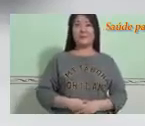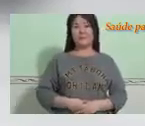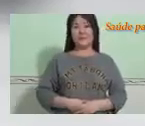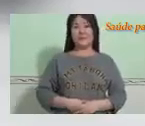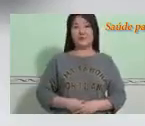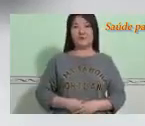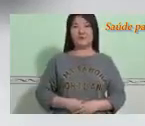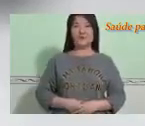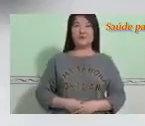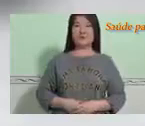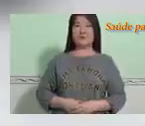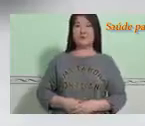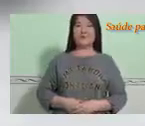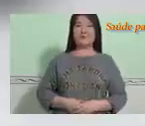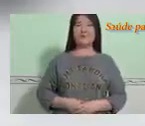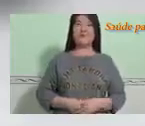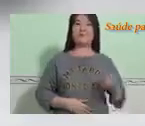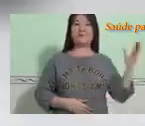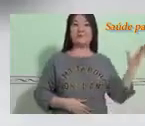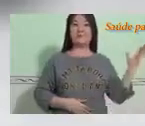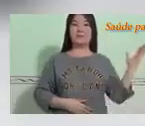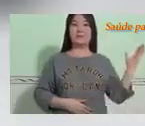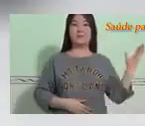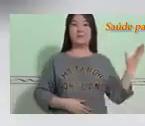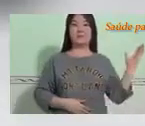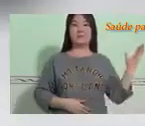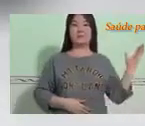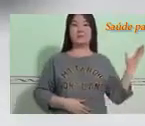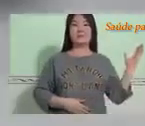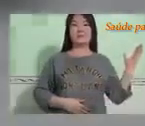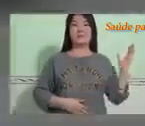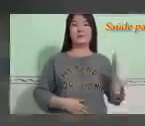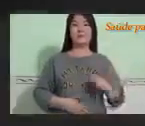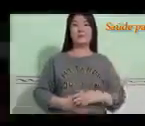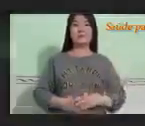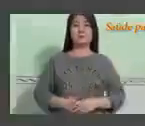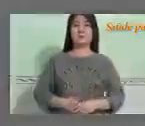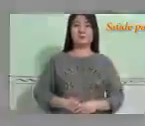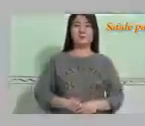Criado por 2. Equipe editorial do Tua Saúde.